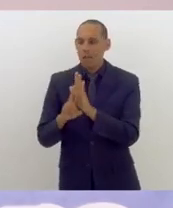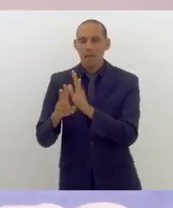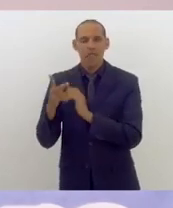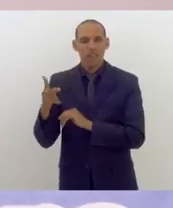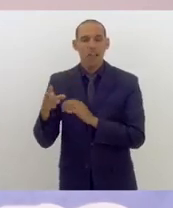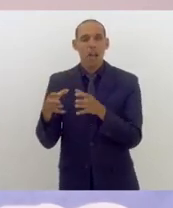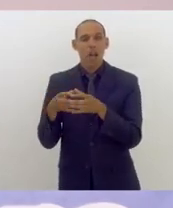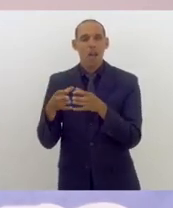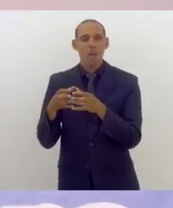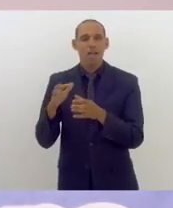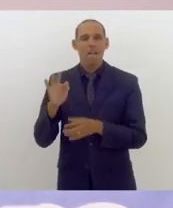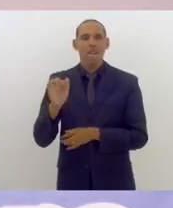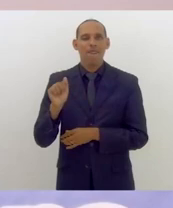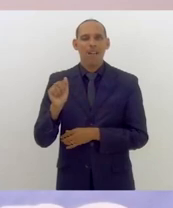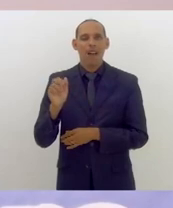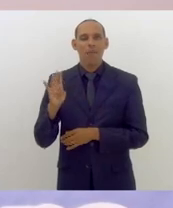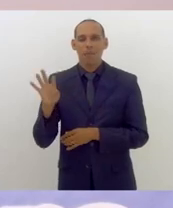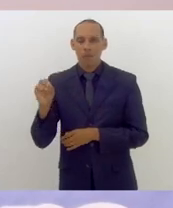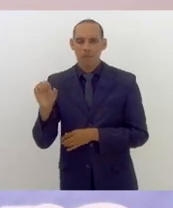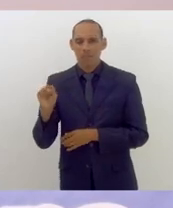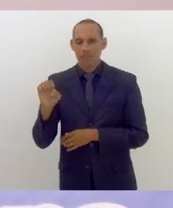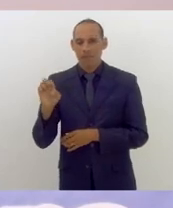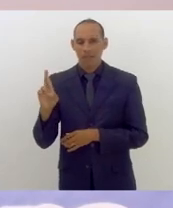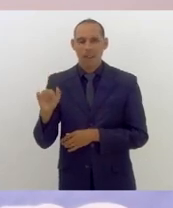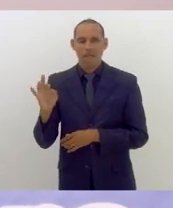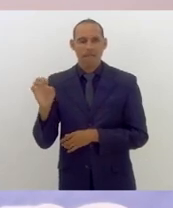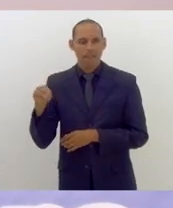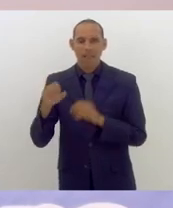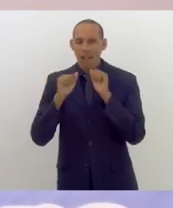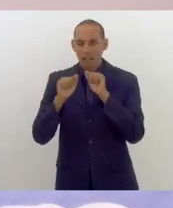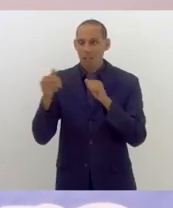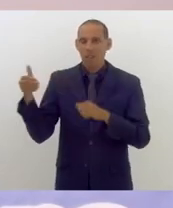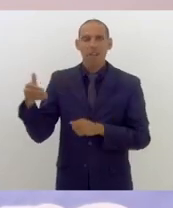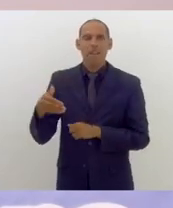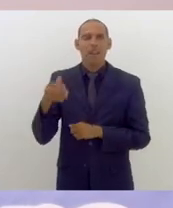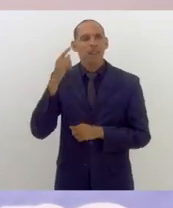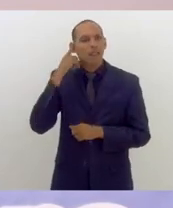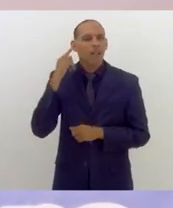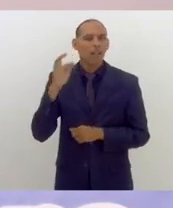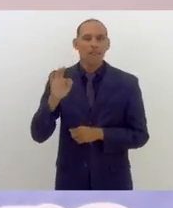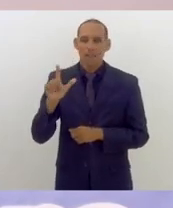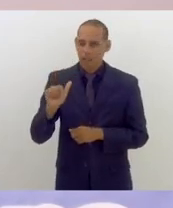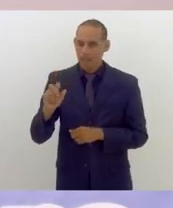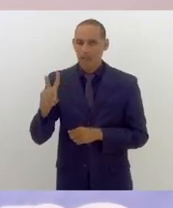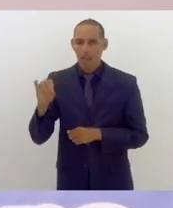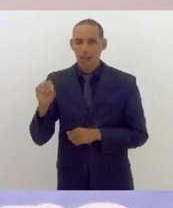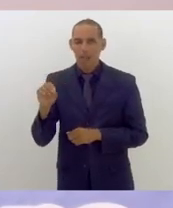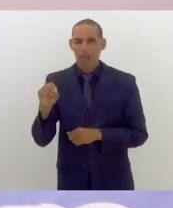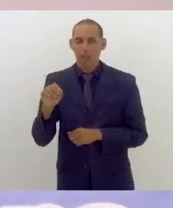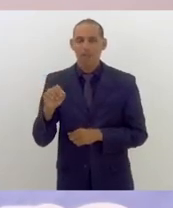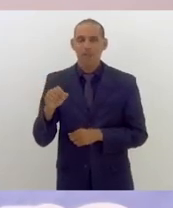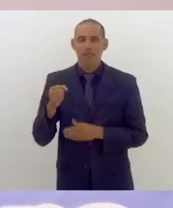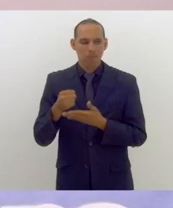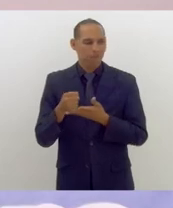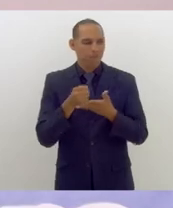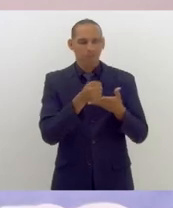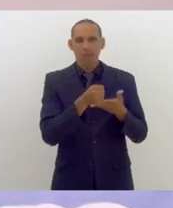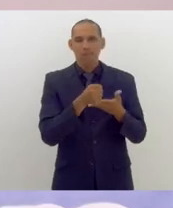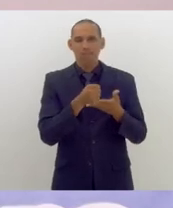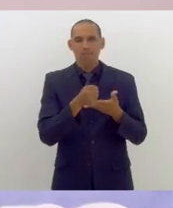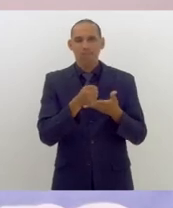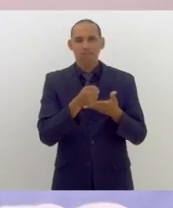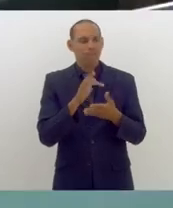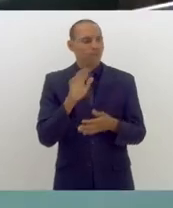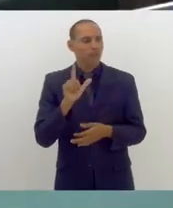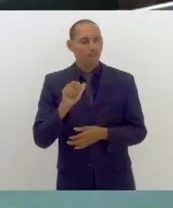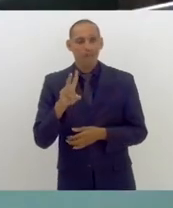do gabinete do Flávio Serafim diz que não poderia estar presente mas mandou Cadê o assessor do Flávio isso vou passar a palavra para você